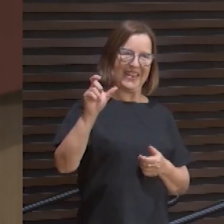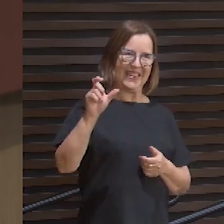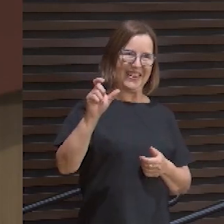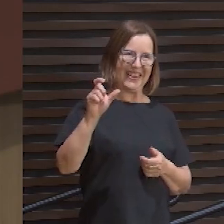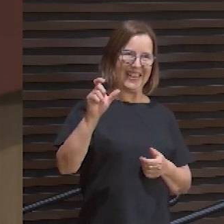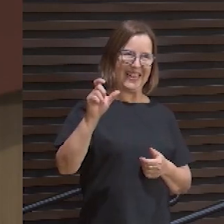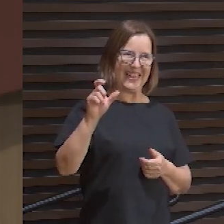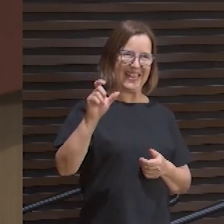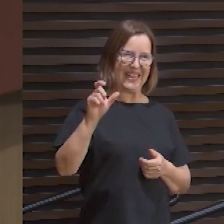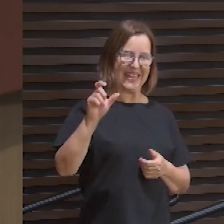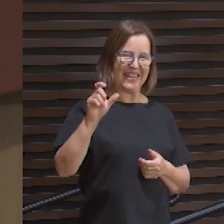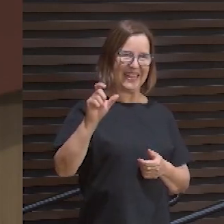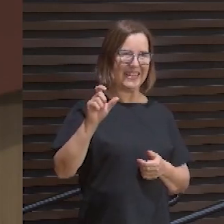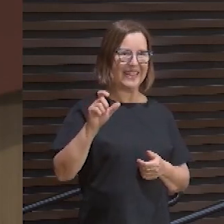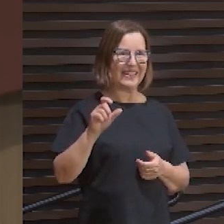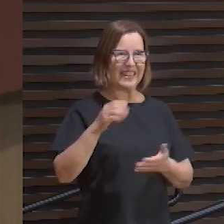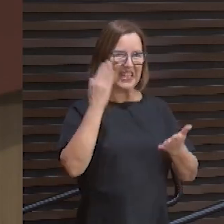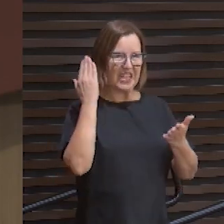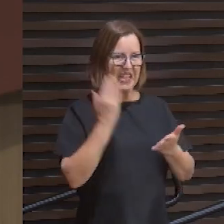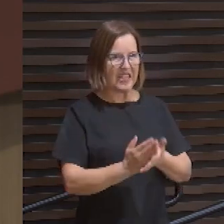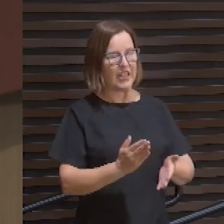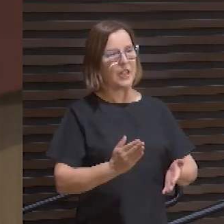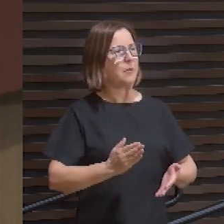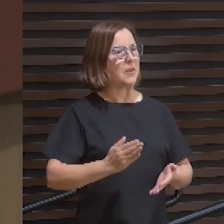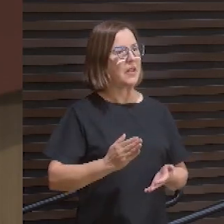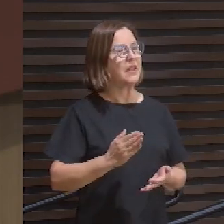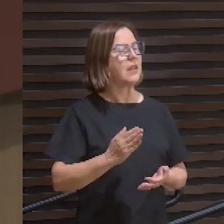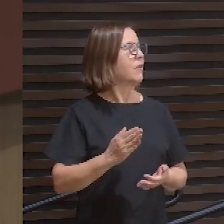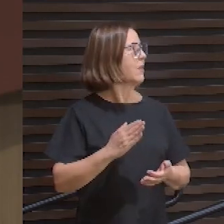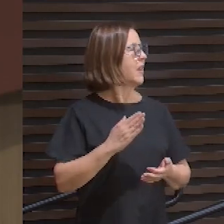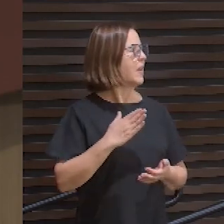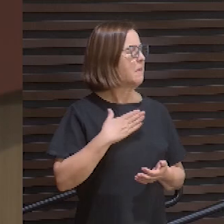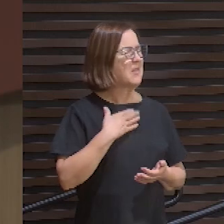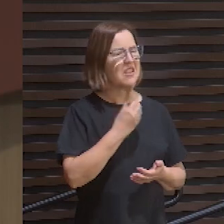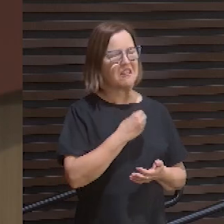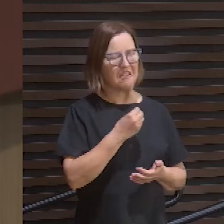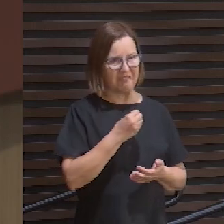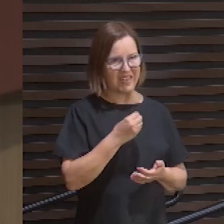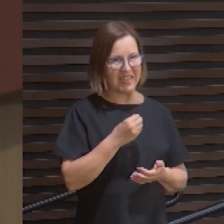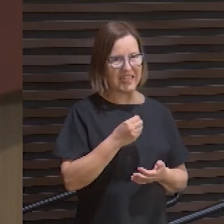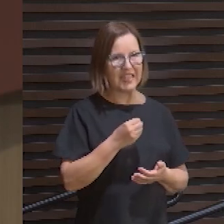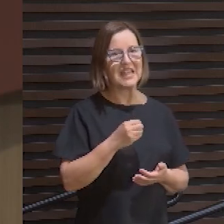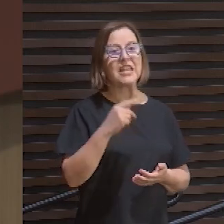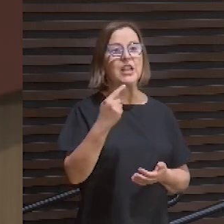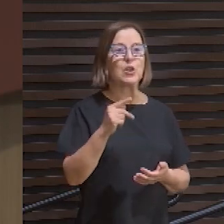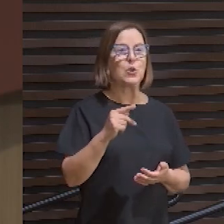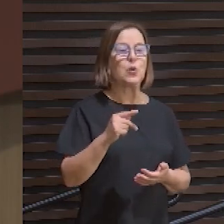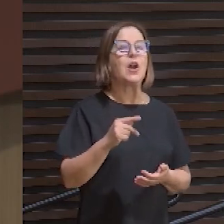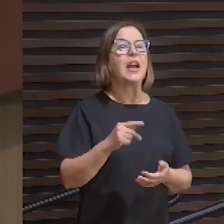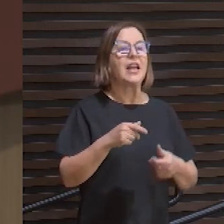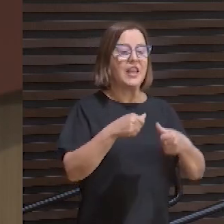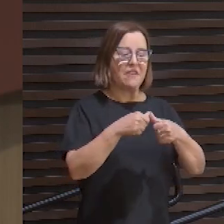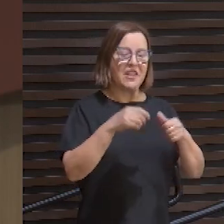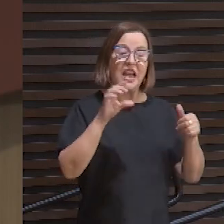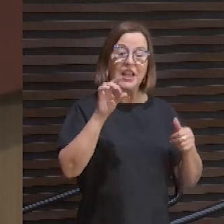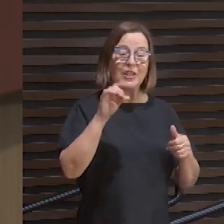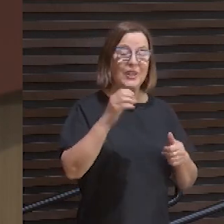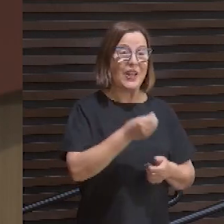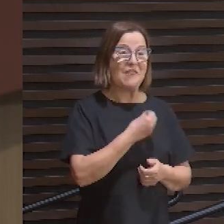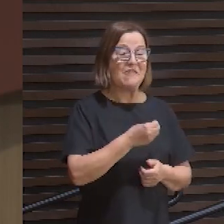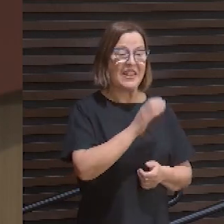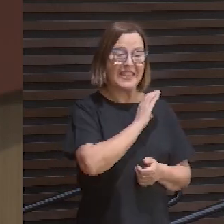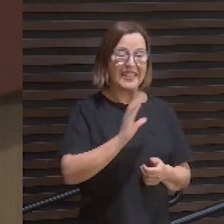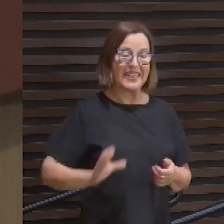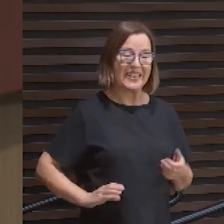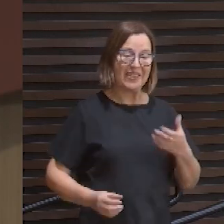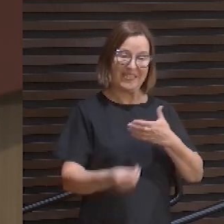vai acabar com a minha vida e com a sua, e vai ficar a vida de Cristo em nós. Porque sem isso não